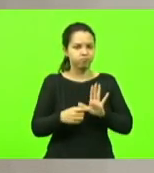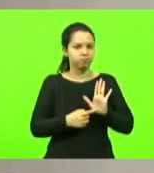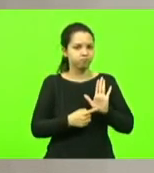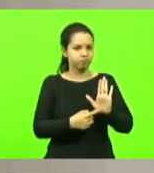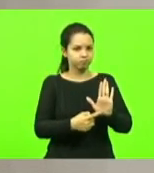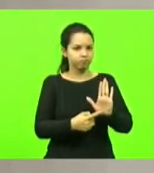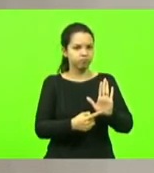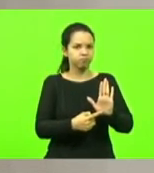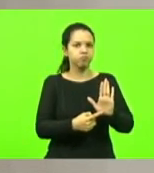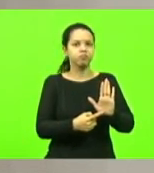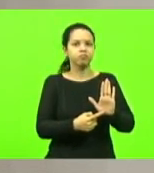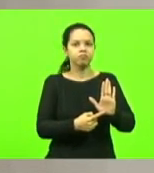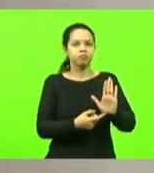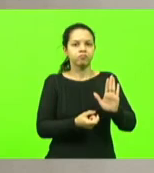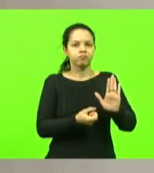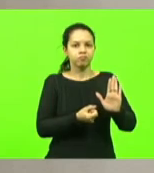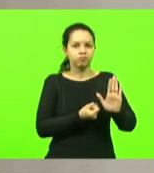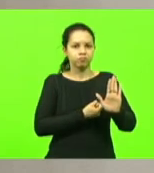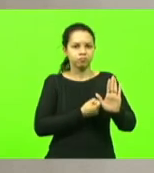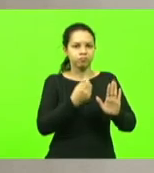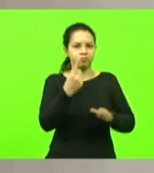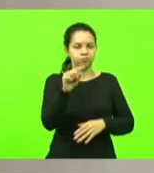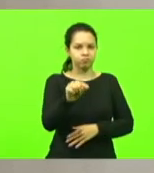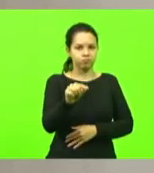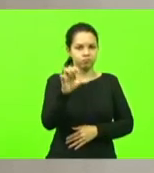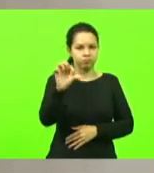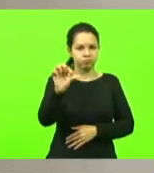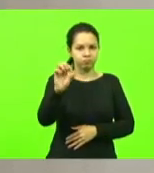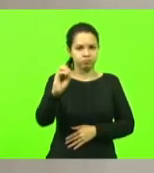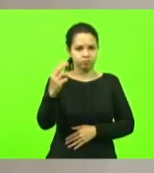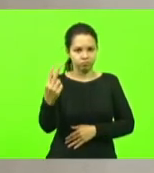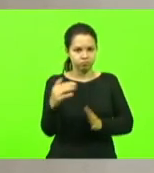indicações. Indicações 1902 a